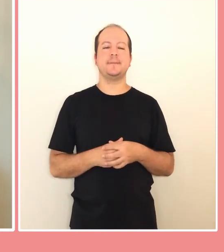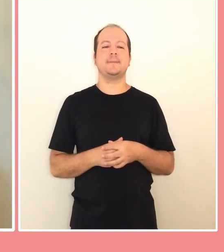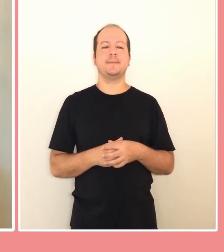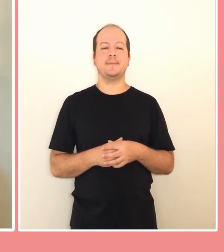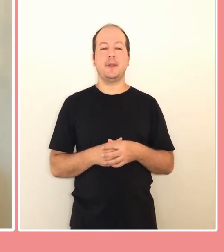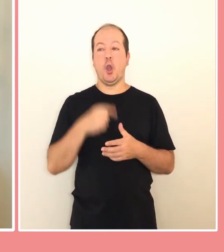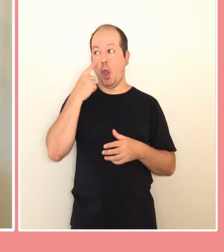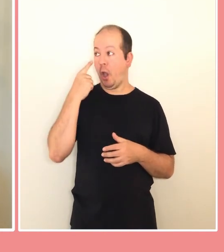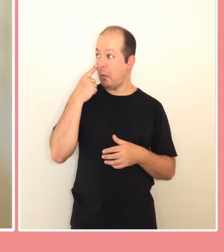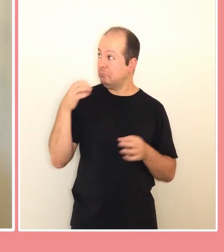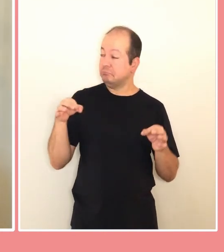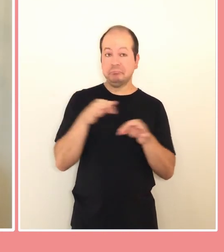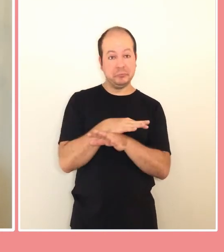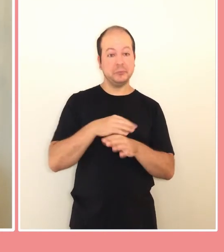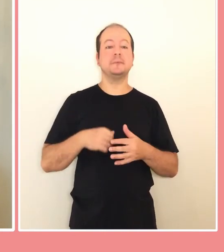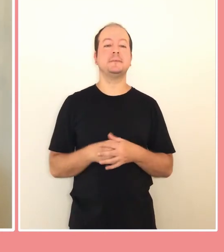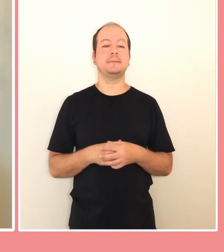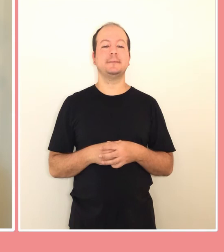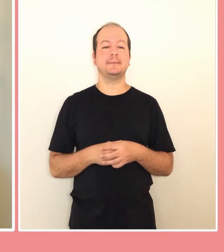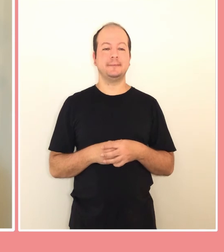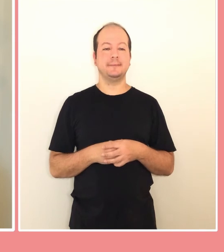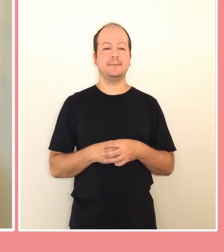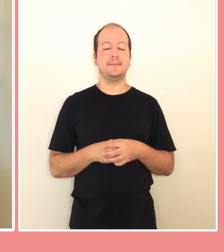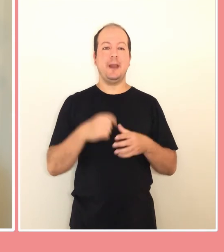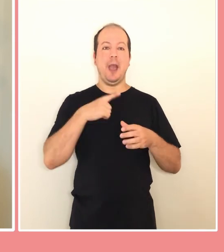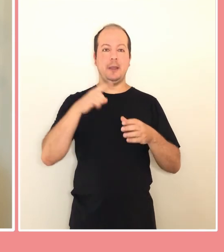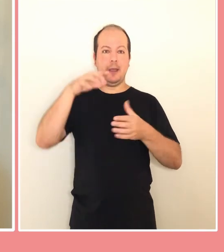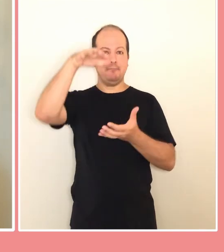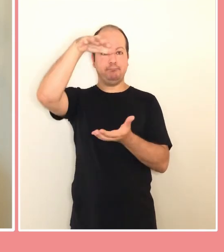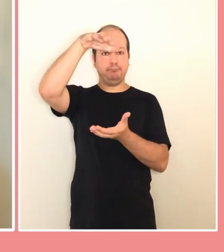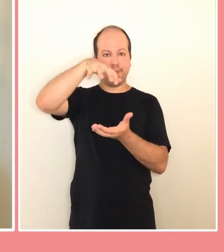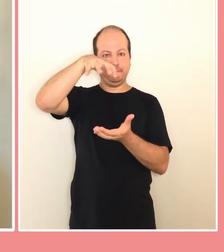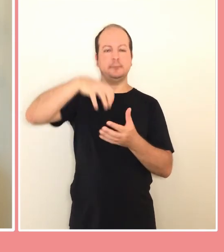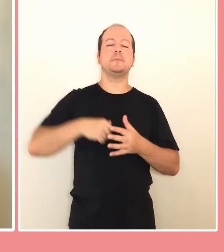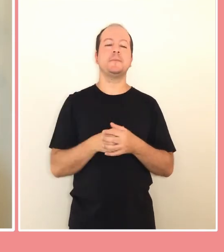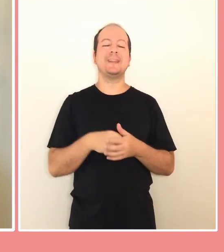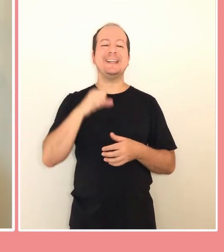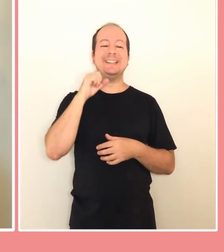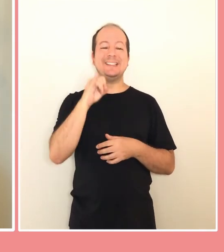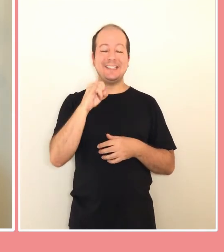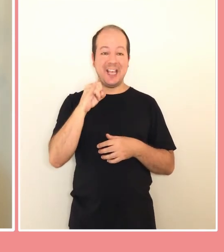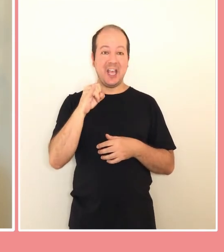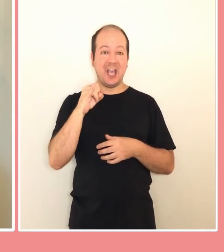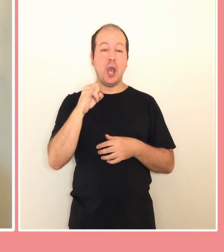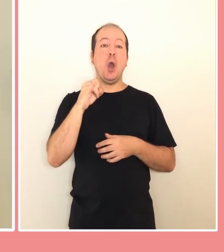Pronto. E aí, a gente tem o encaixe. Se eu soprar agora,